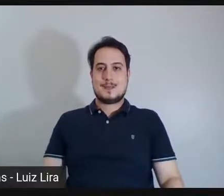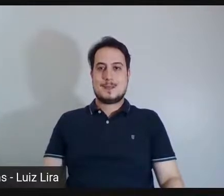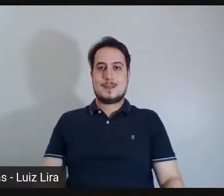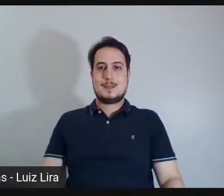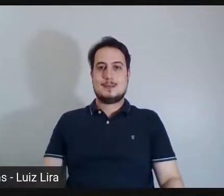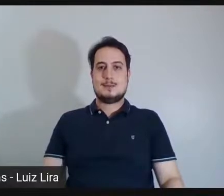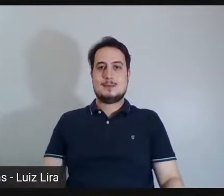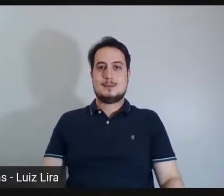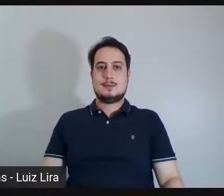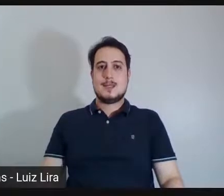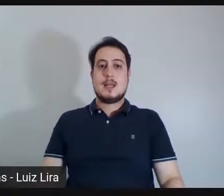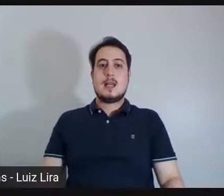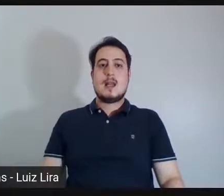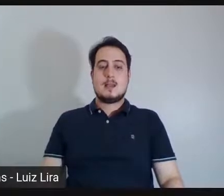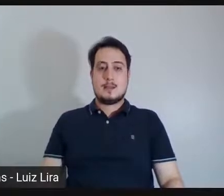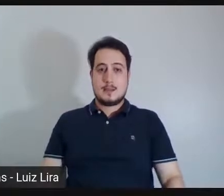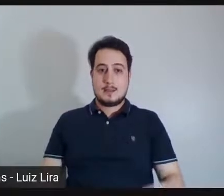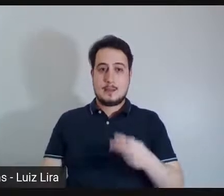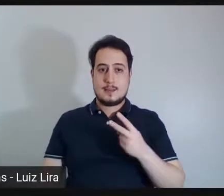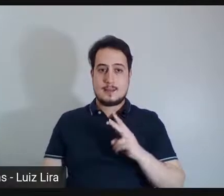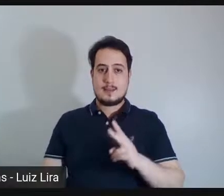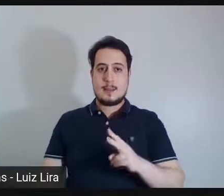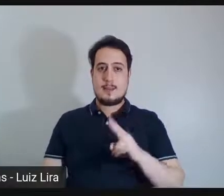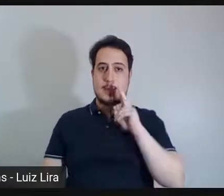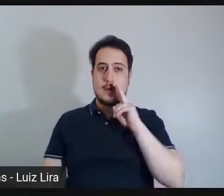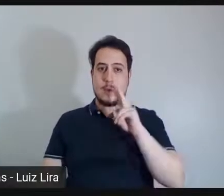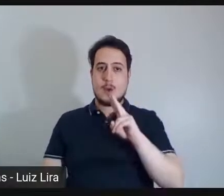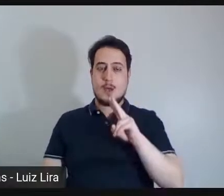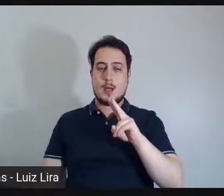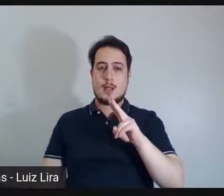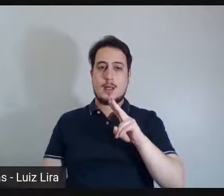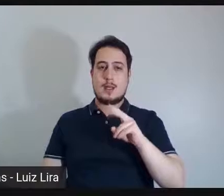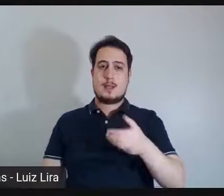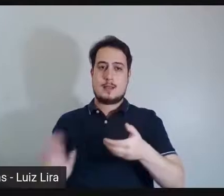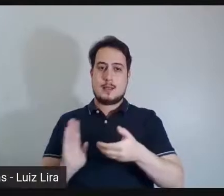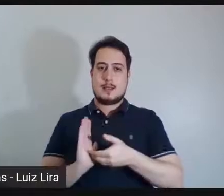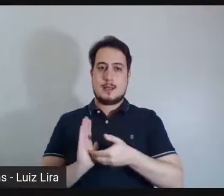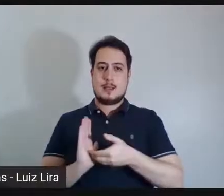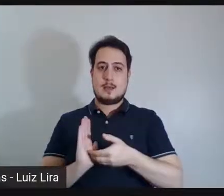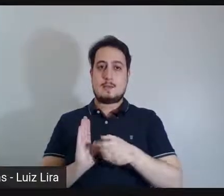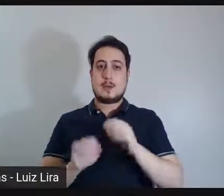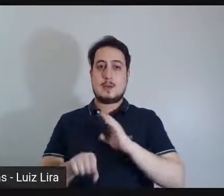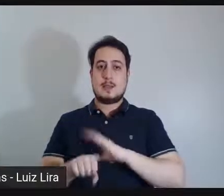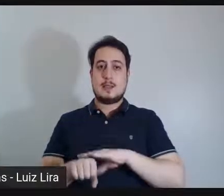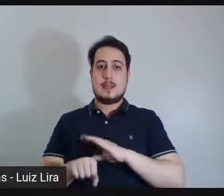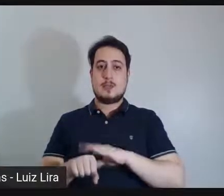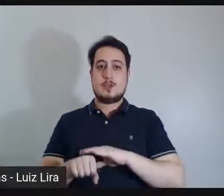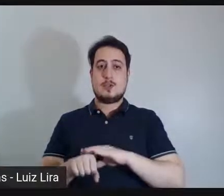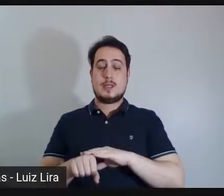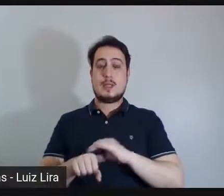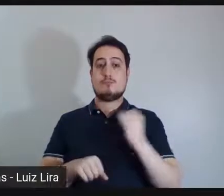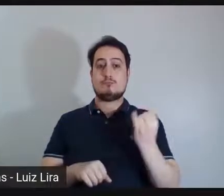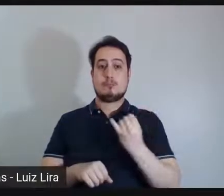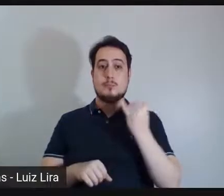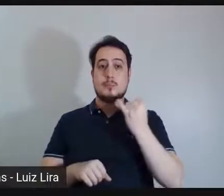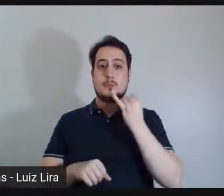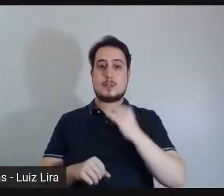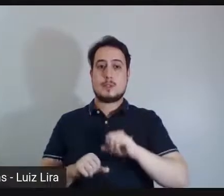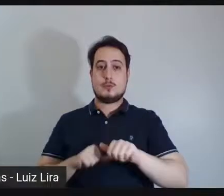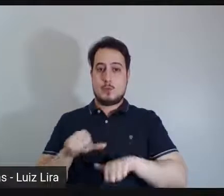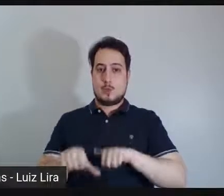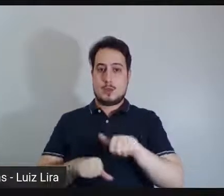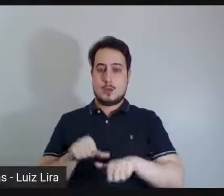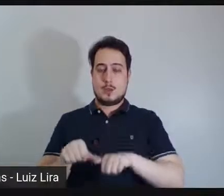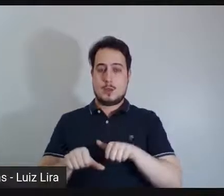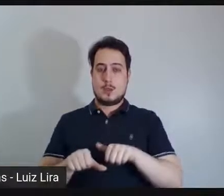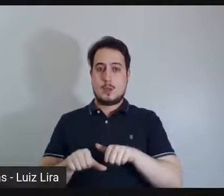A gente sempre olha, em termos de Câmara dos Deputados, o Ministério da Economia, porque é um palco de inovação, né? Então, muitas das ideias que o